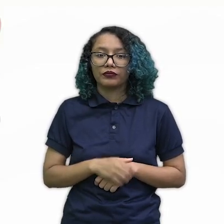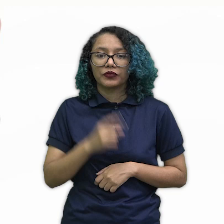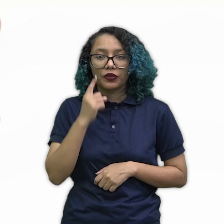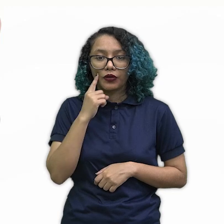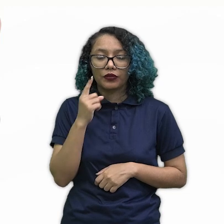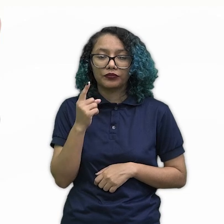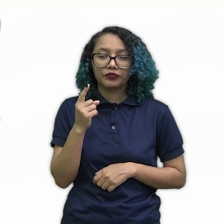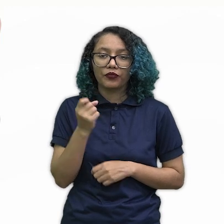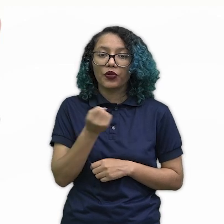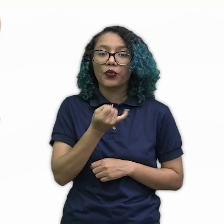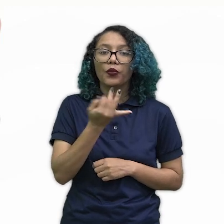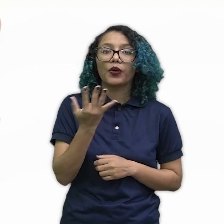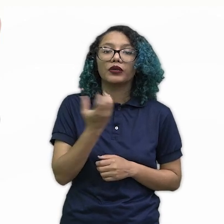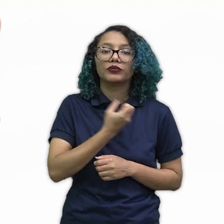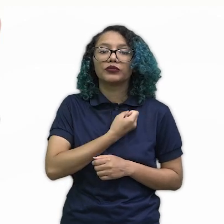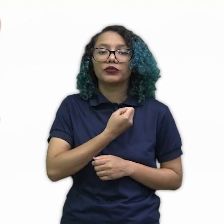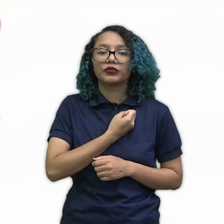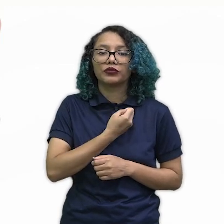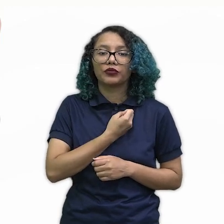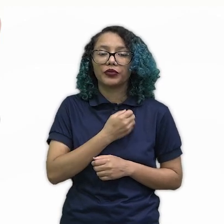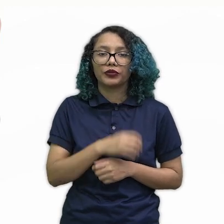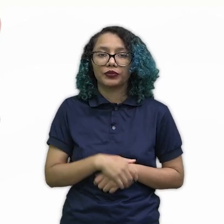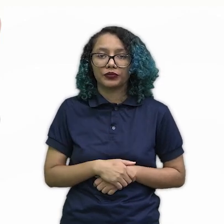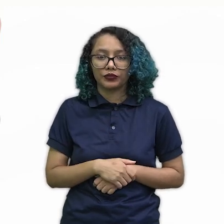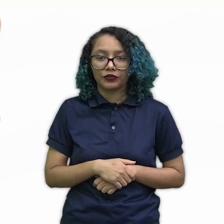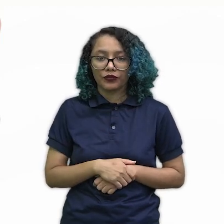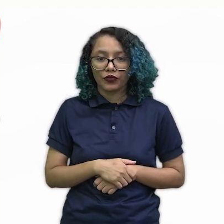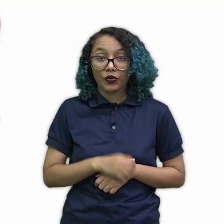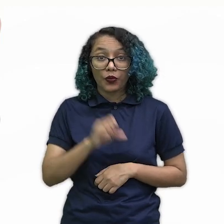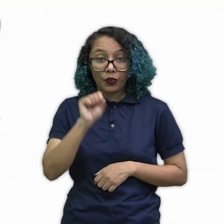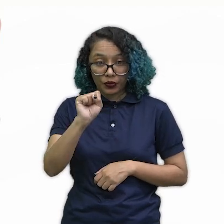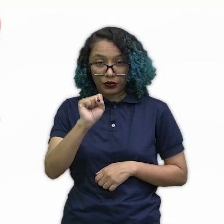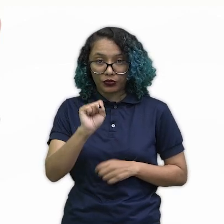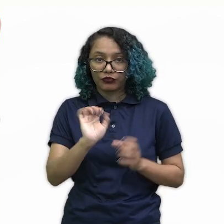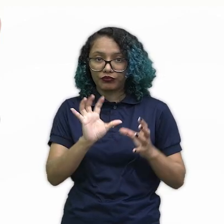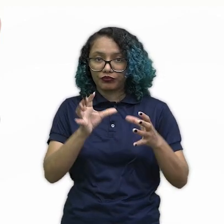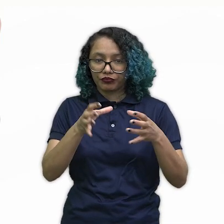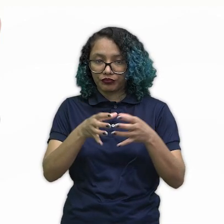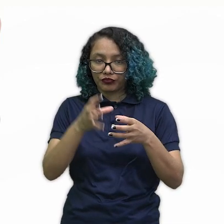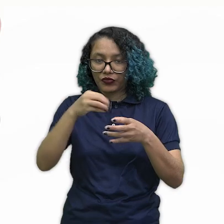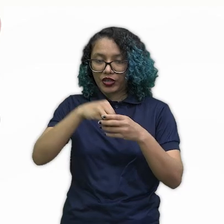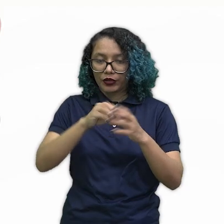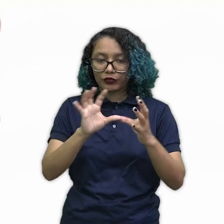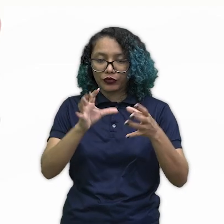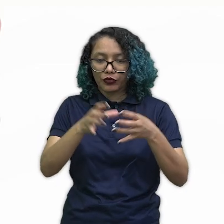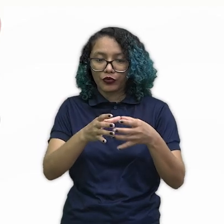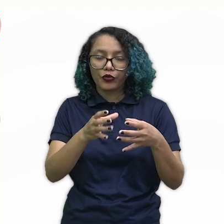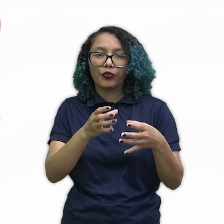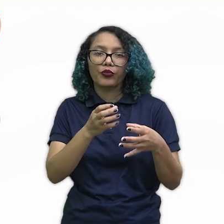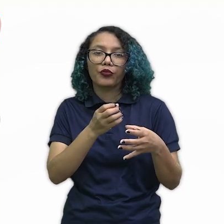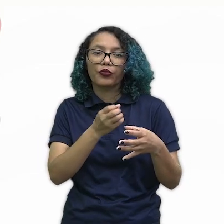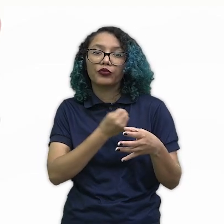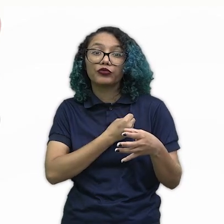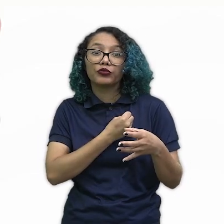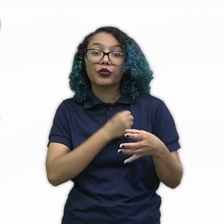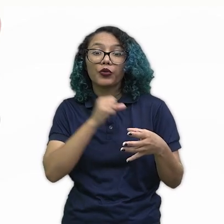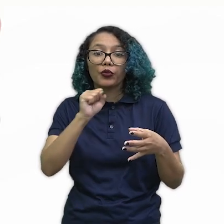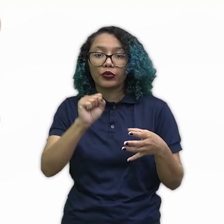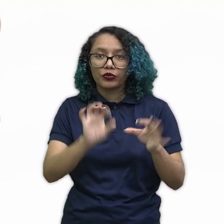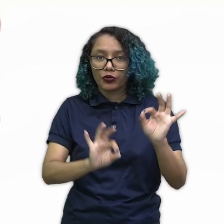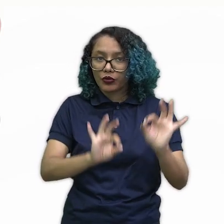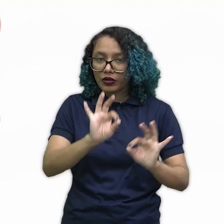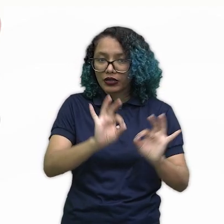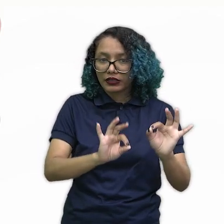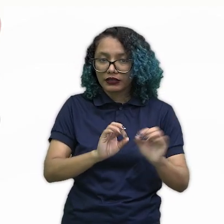1, 2, 3, 4, 5, 6, 7, 8 elementos. Todos esses 8 elementos foram colocados em